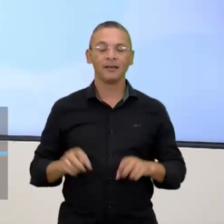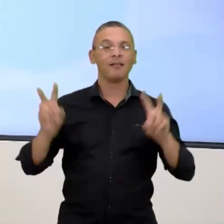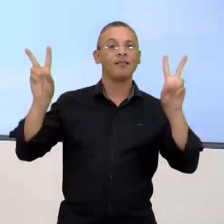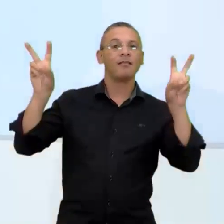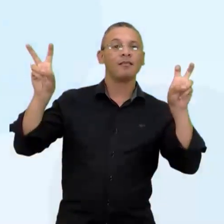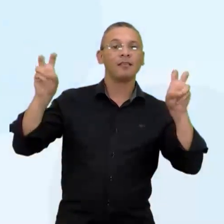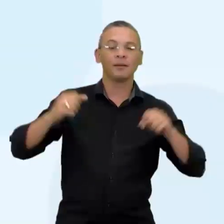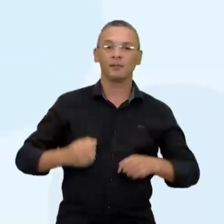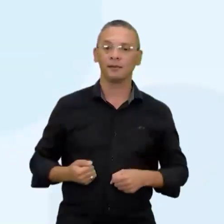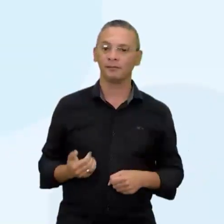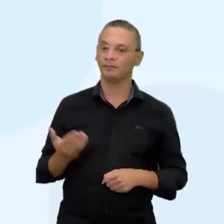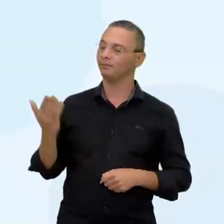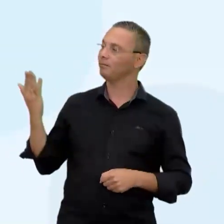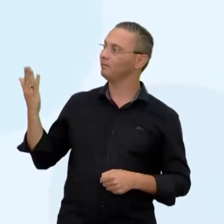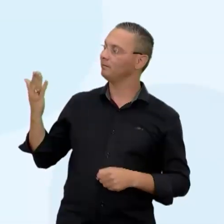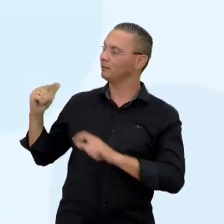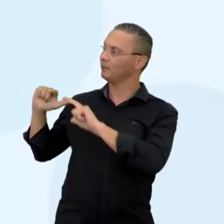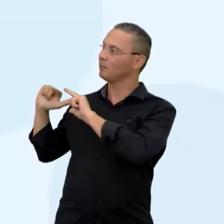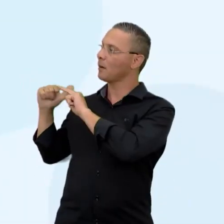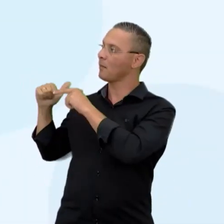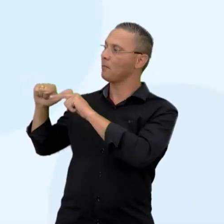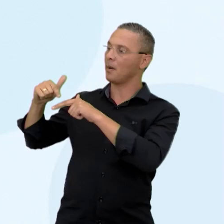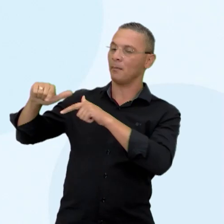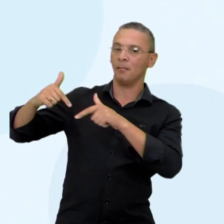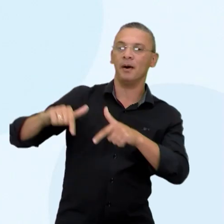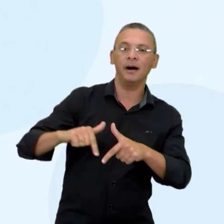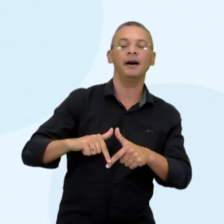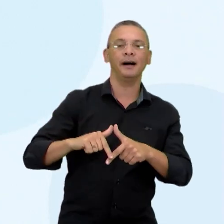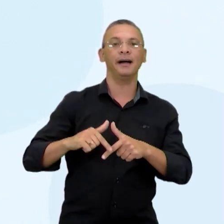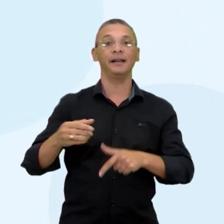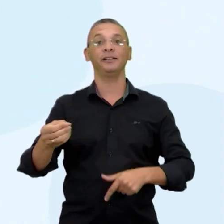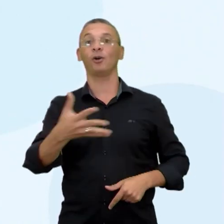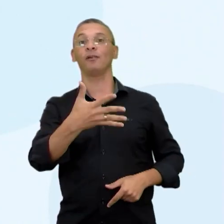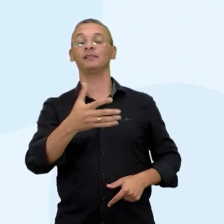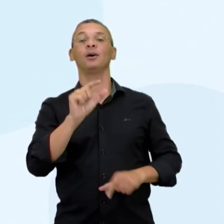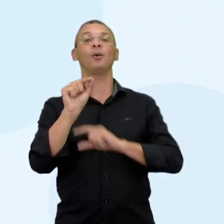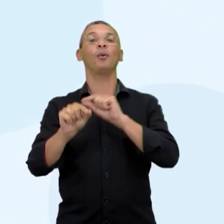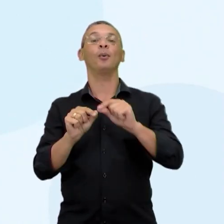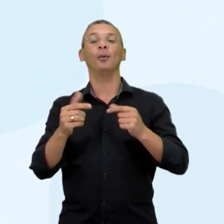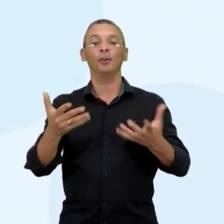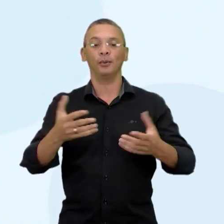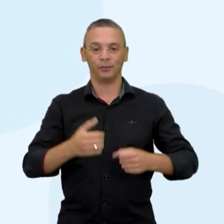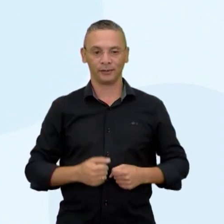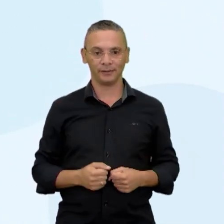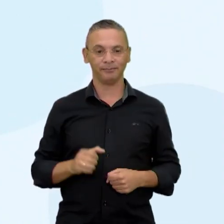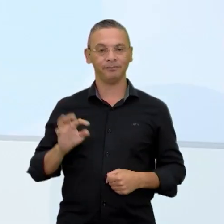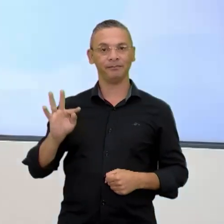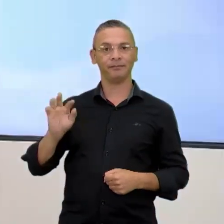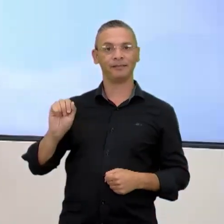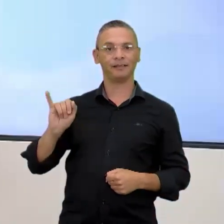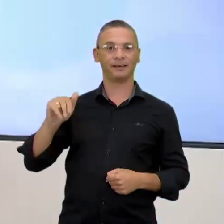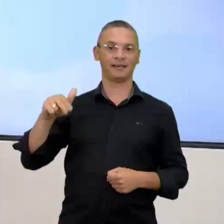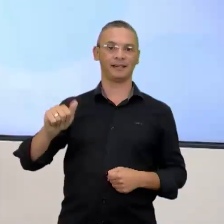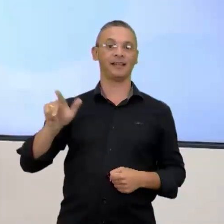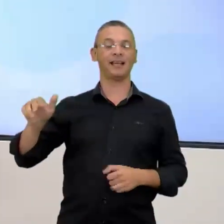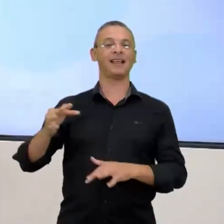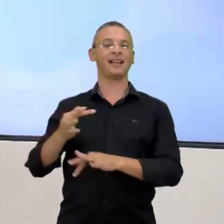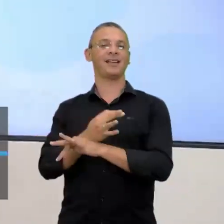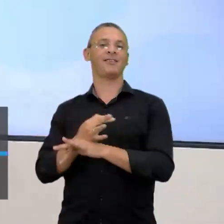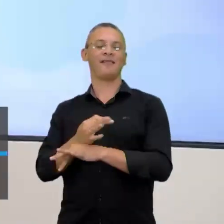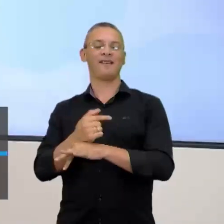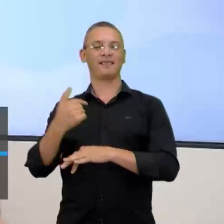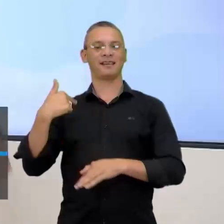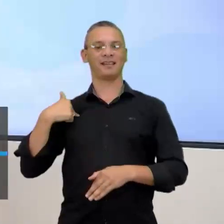aula de hoje? O título? Da tradição à inovação. Olha, essa aula seria dada pela professora Tayana, só que ela está curtindo as suas férias. Eu estou